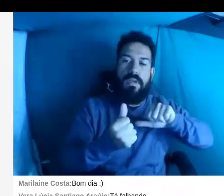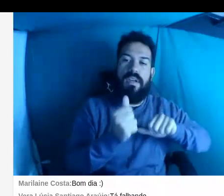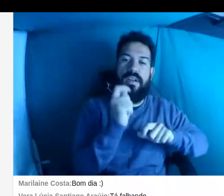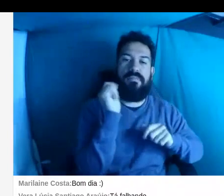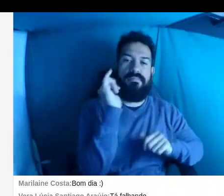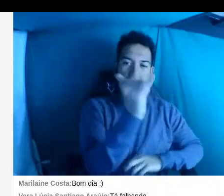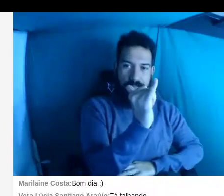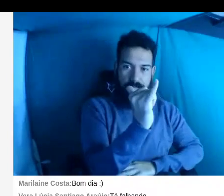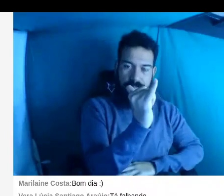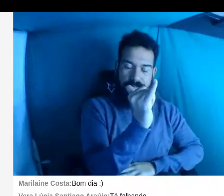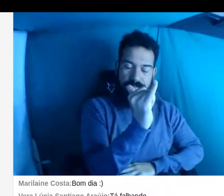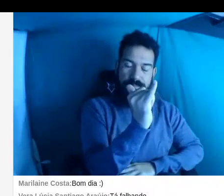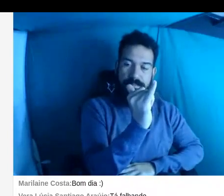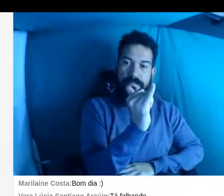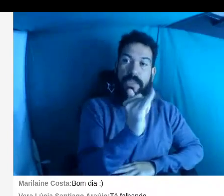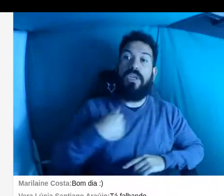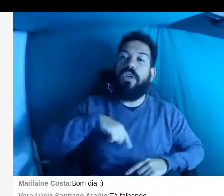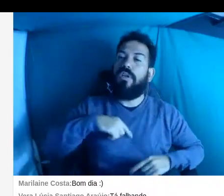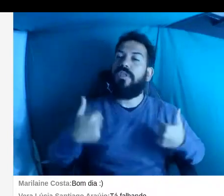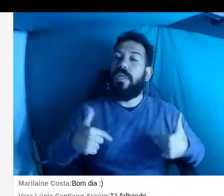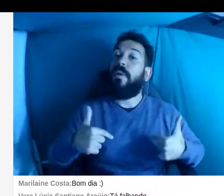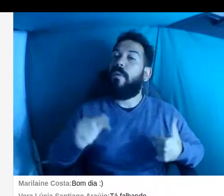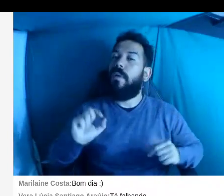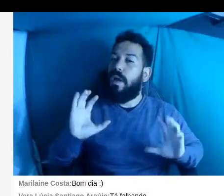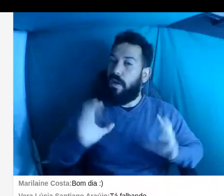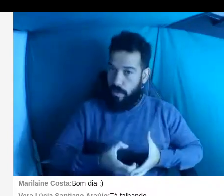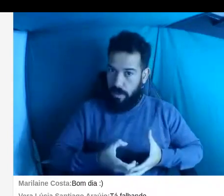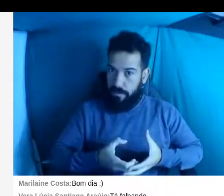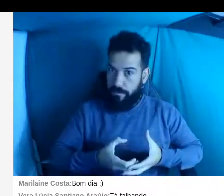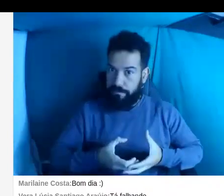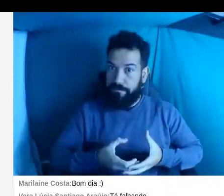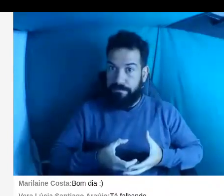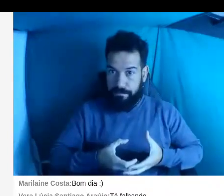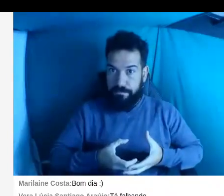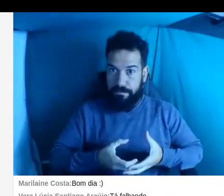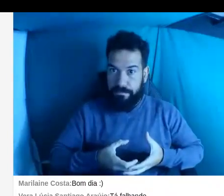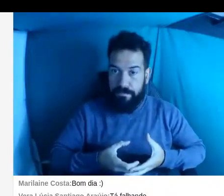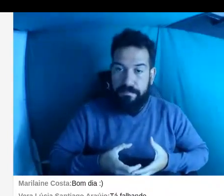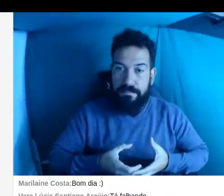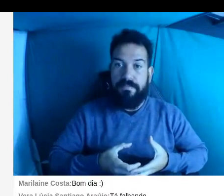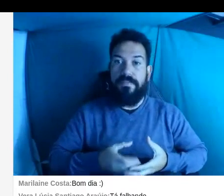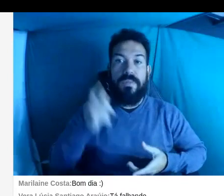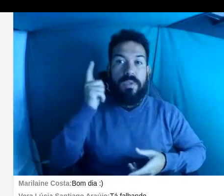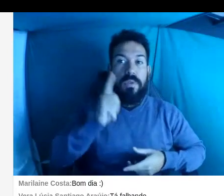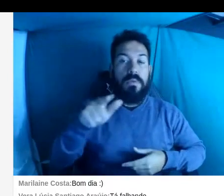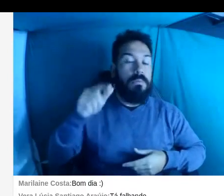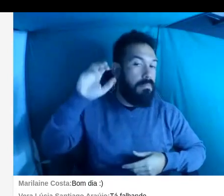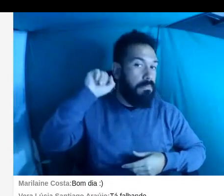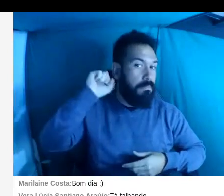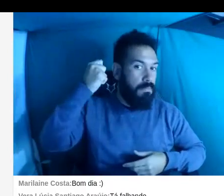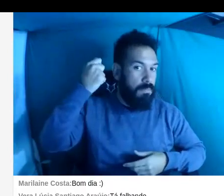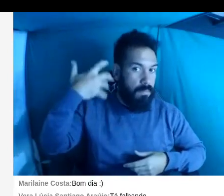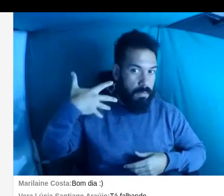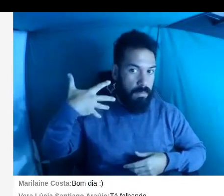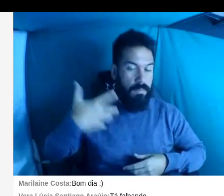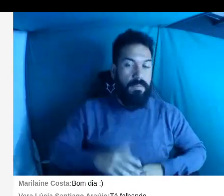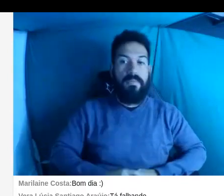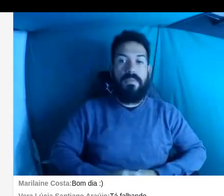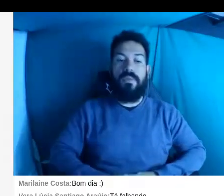E nós temos um trabalho em equipe para fazer uma audiodescrição.